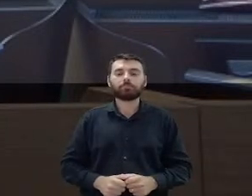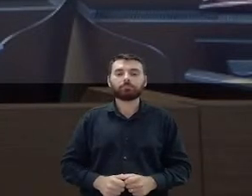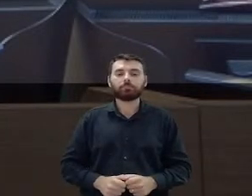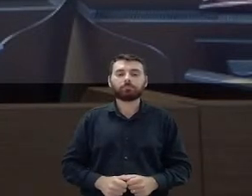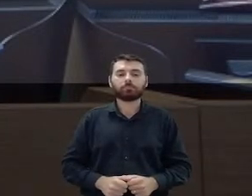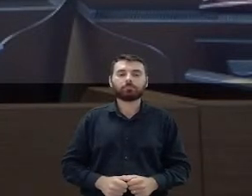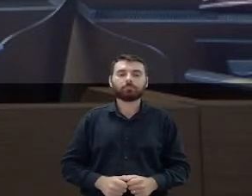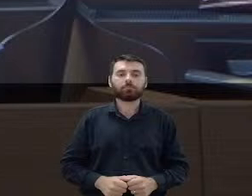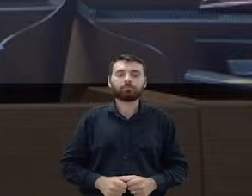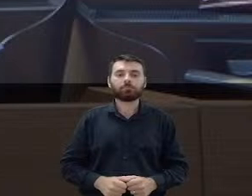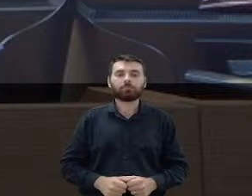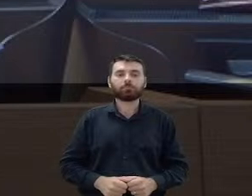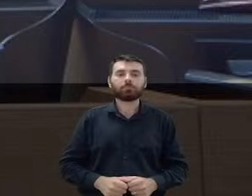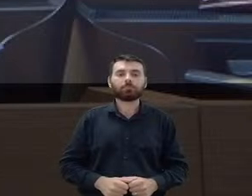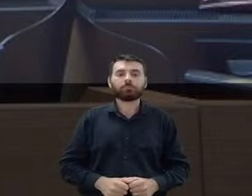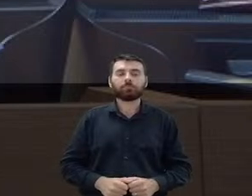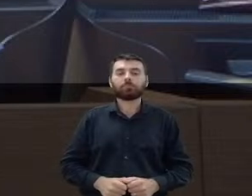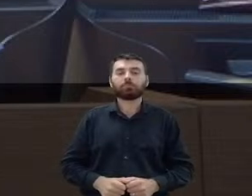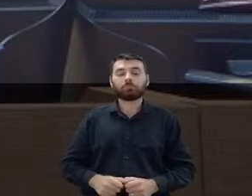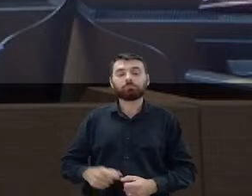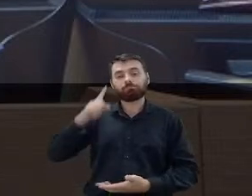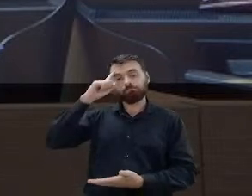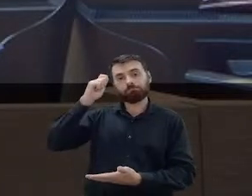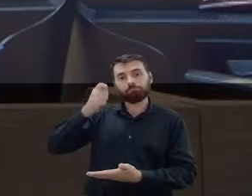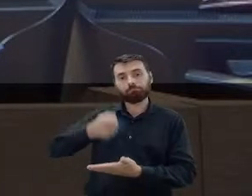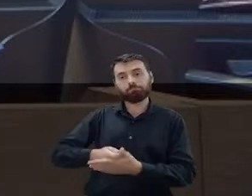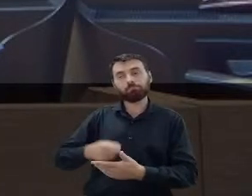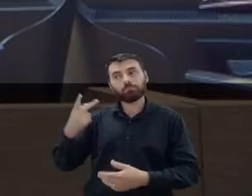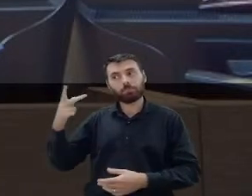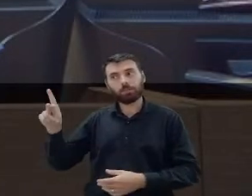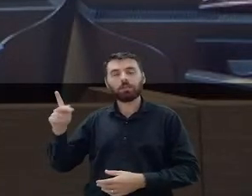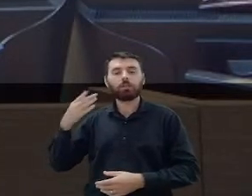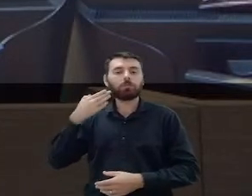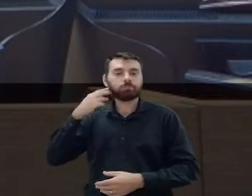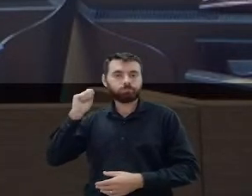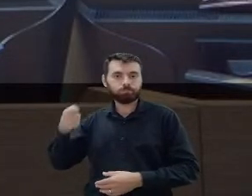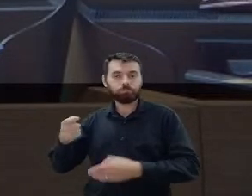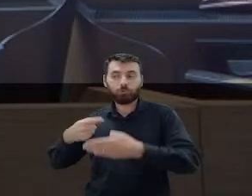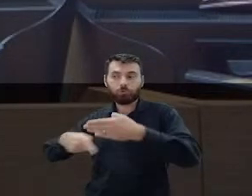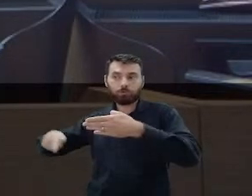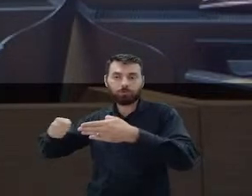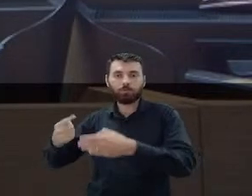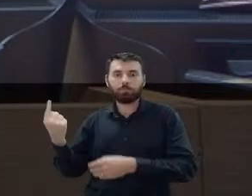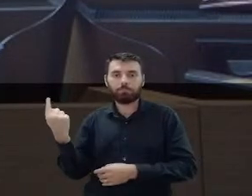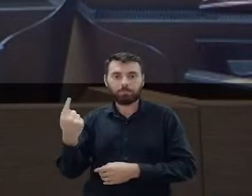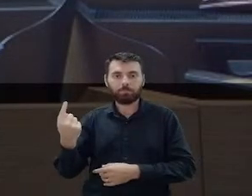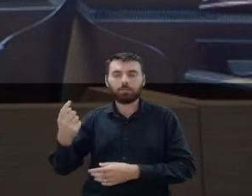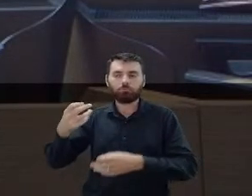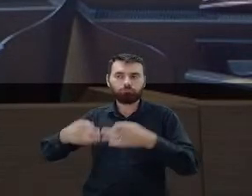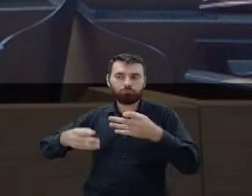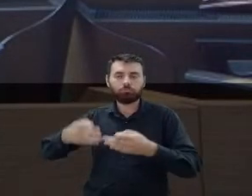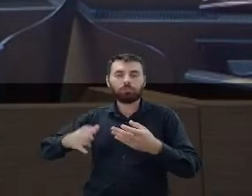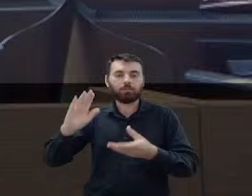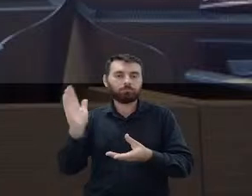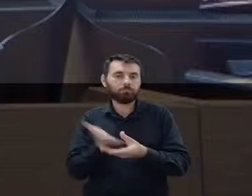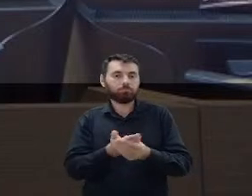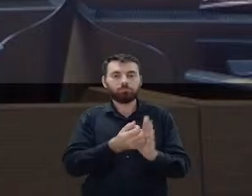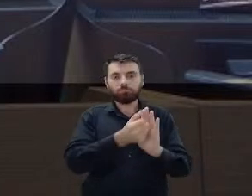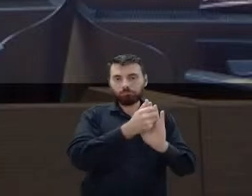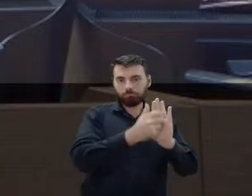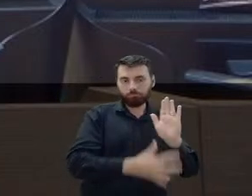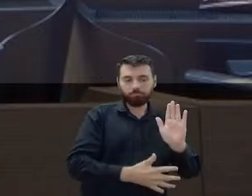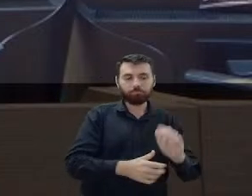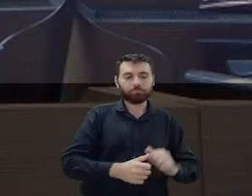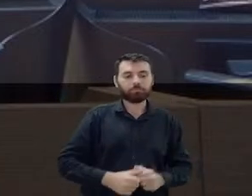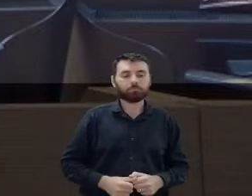prestar esclarecimento, foi a decisão do juiz de primeiro grau no julgamento dos embargos de declaração. Assim,